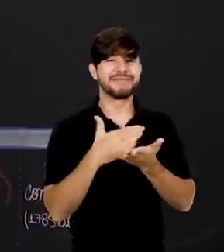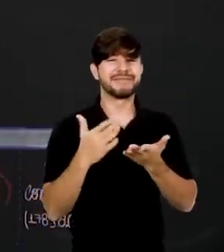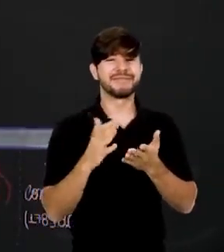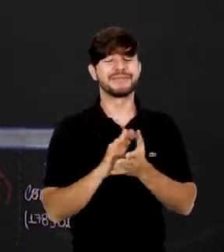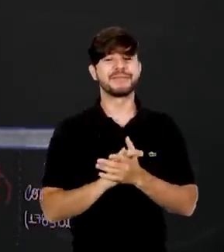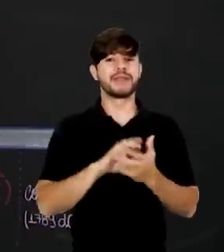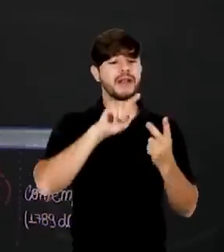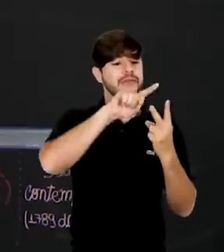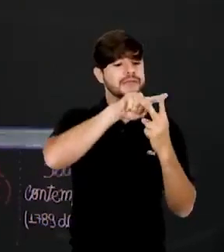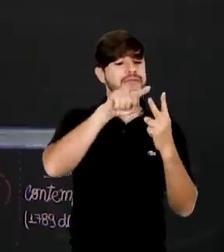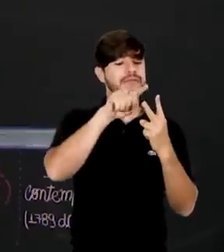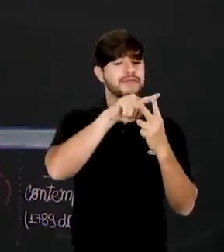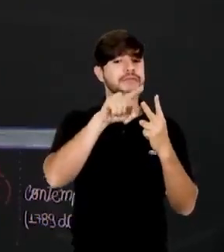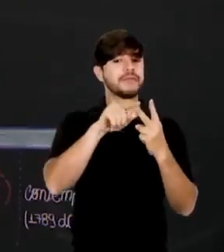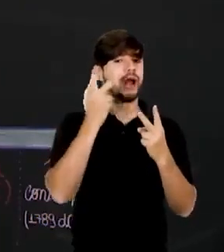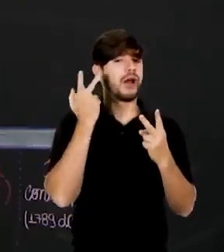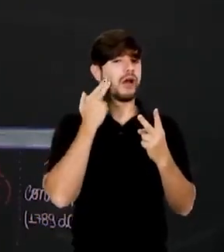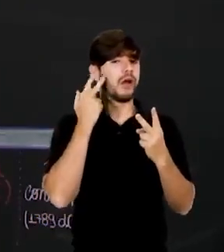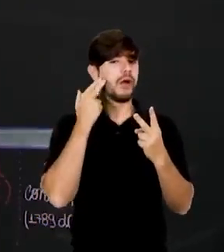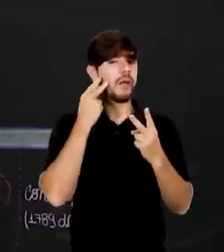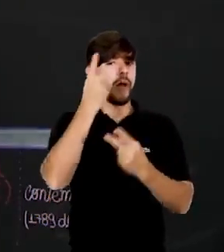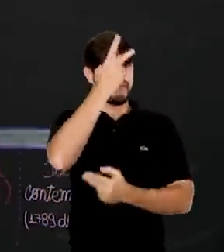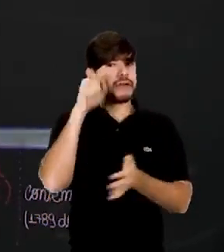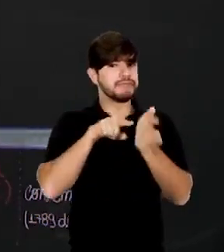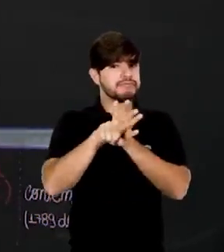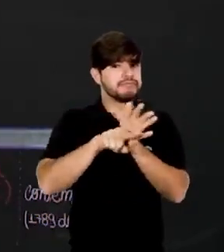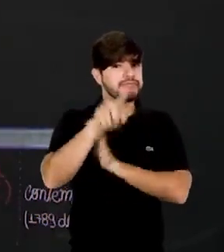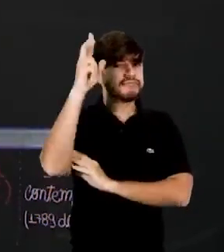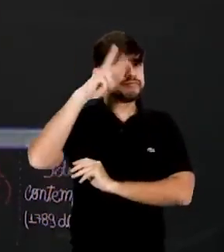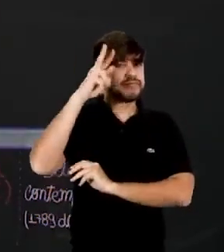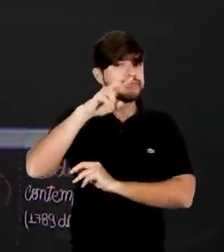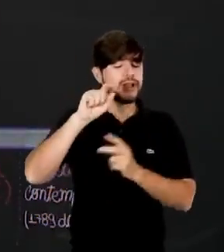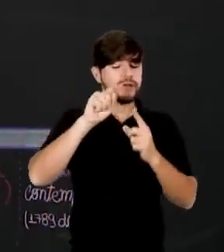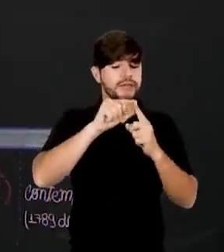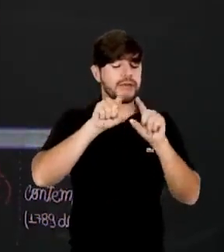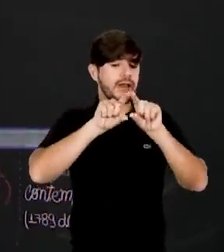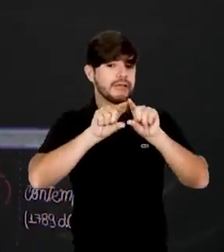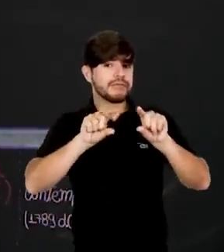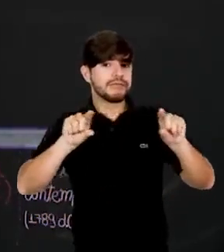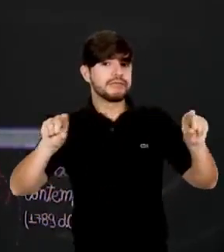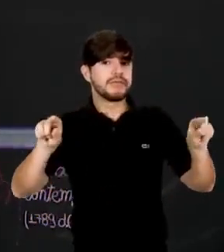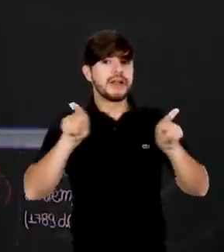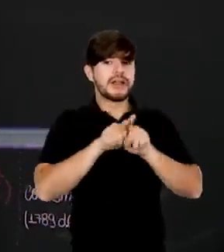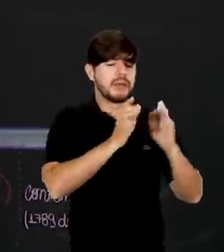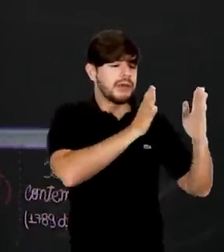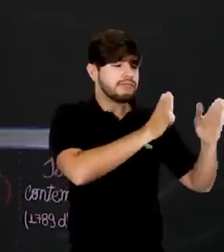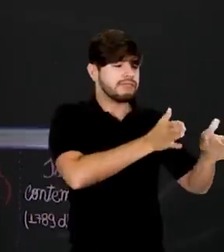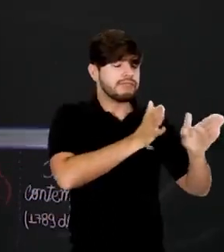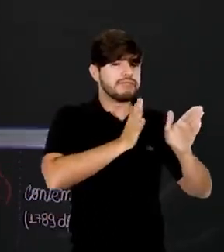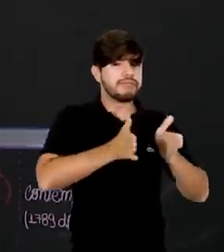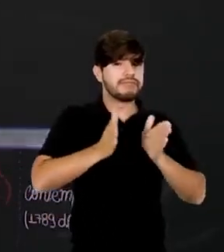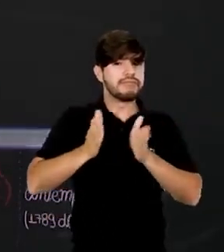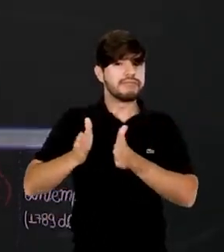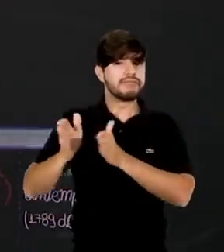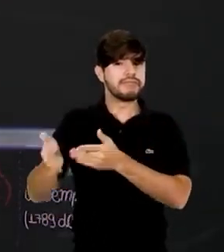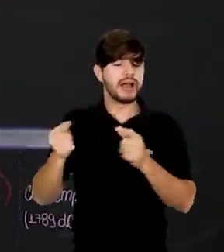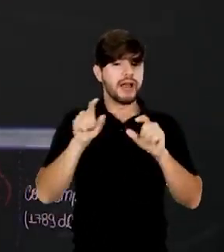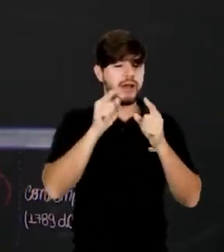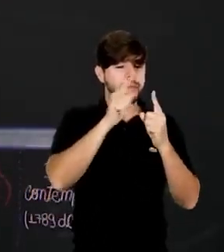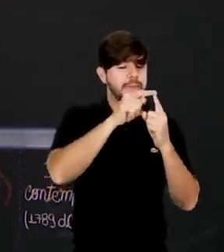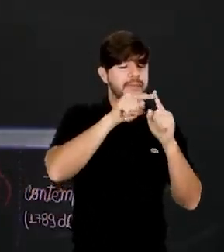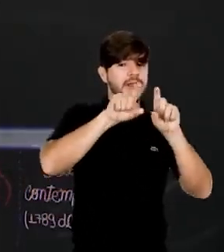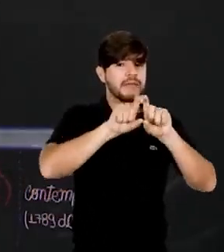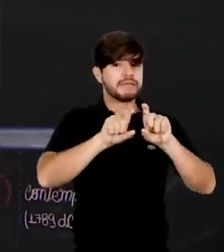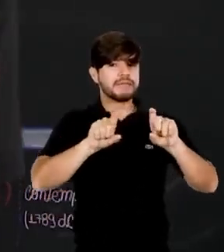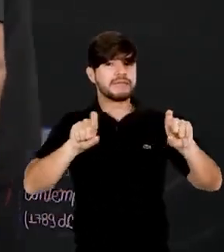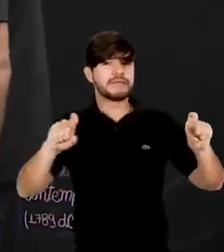2 recursos muito comuns que os historiadores utilizam são a linha do tempo e a periodização. Linha do tempo tem uma